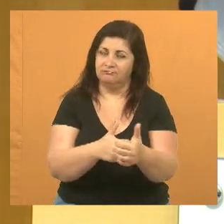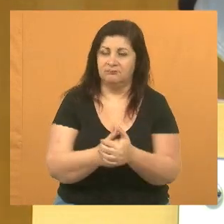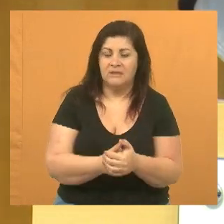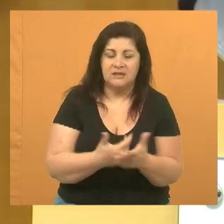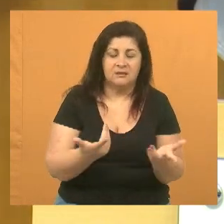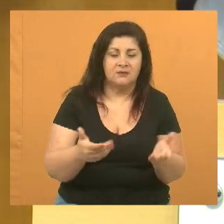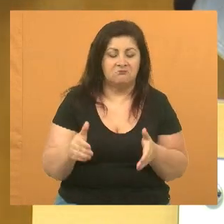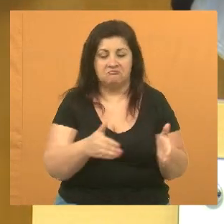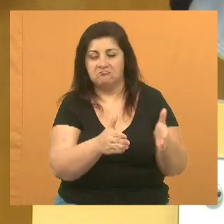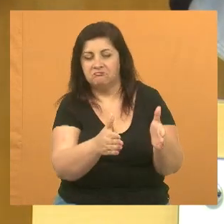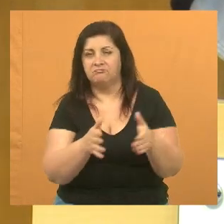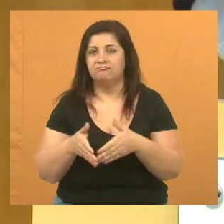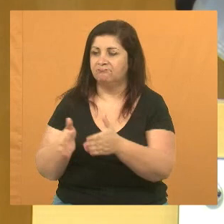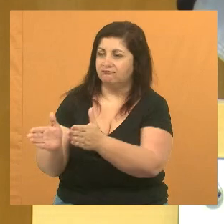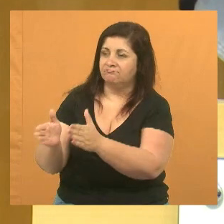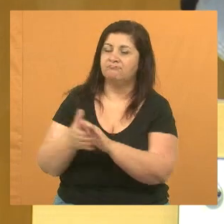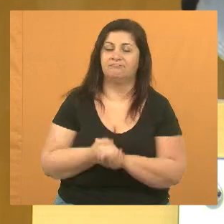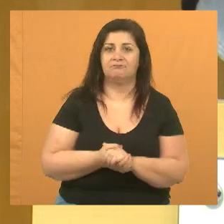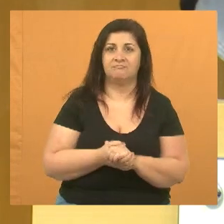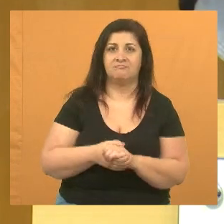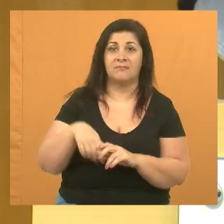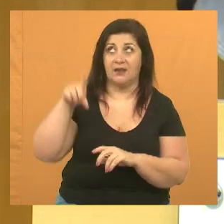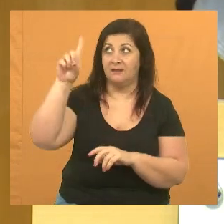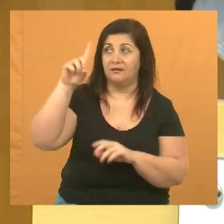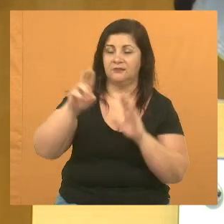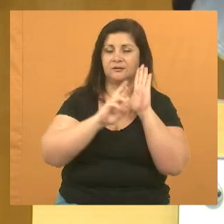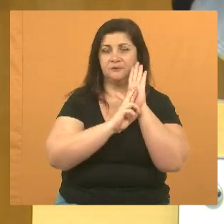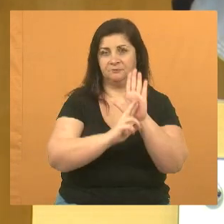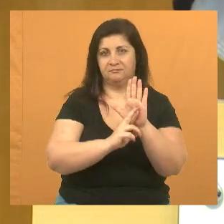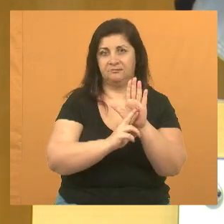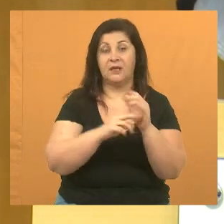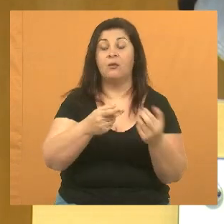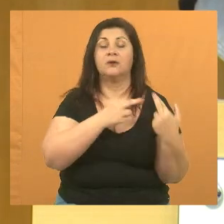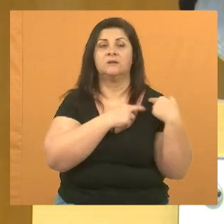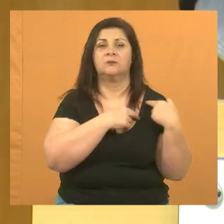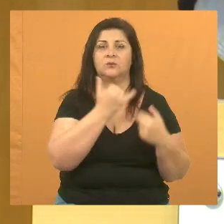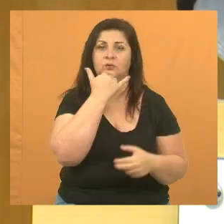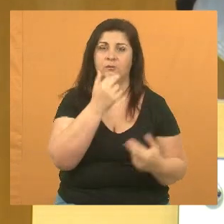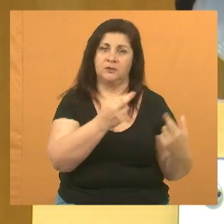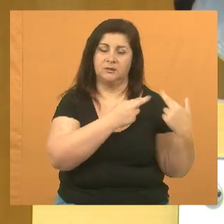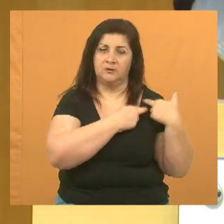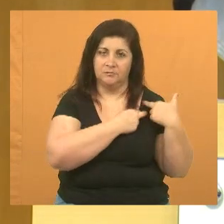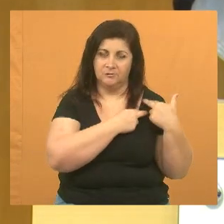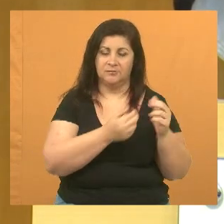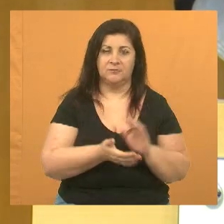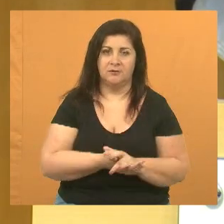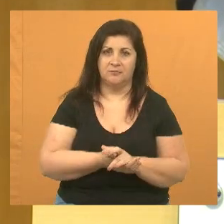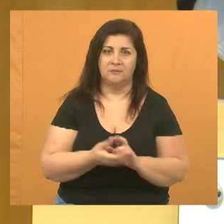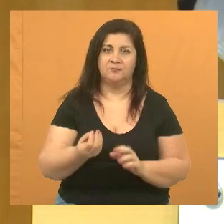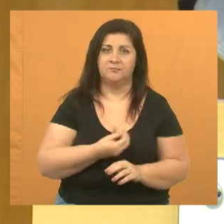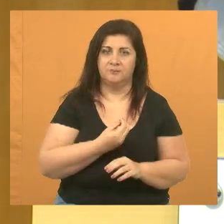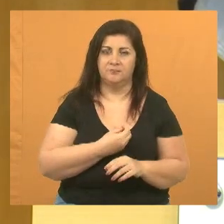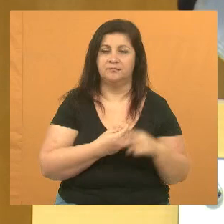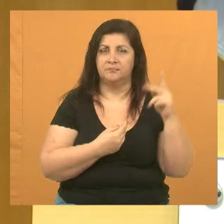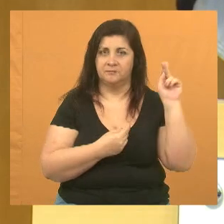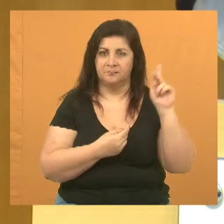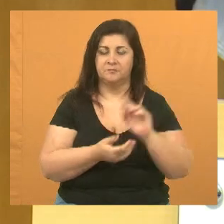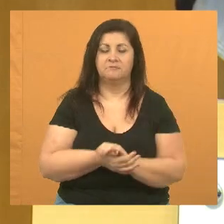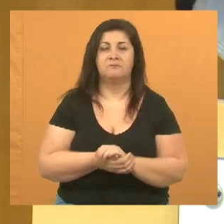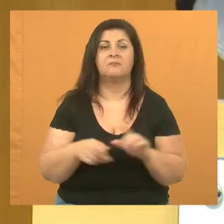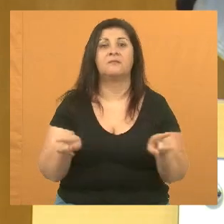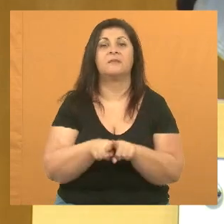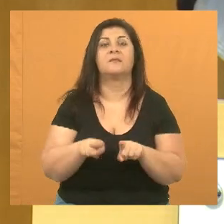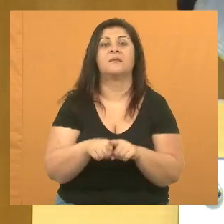aquela carreira. Então, ele é o responsável por eu estar aqui hoje. Também fiquei